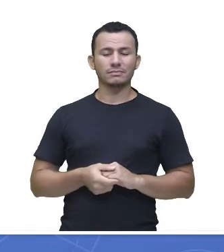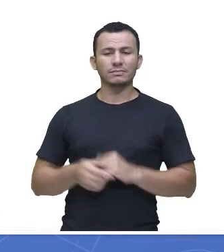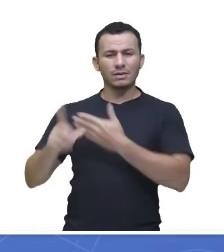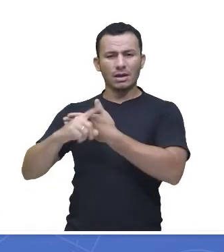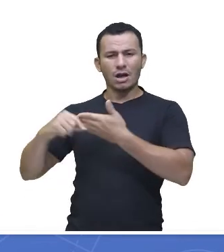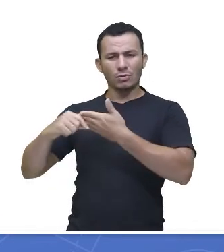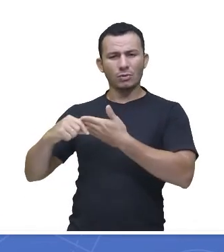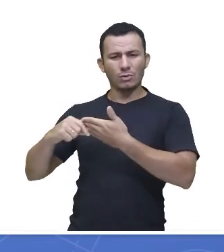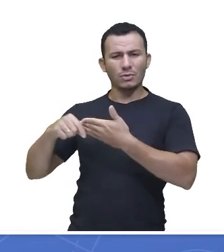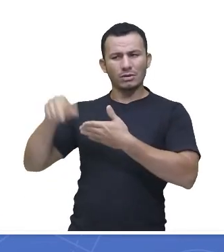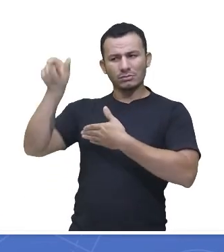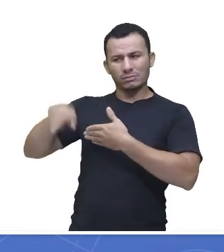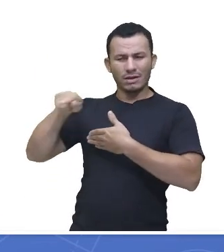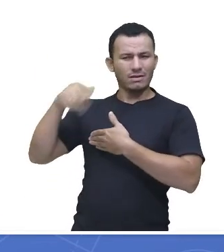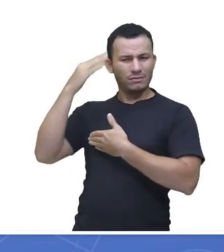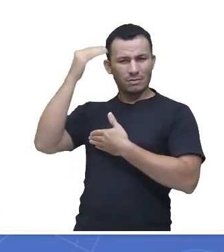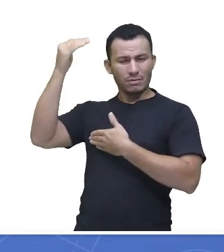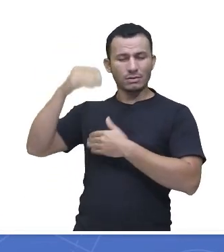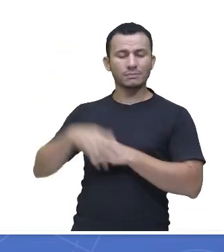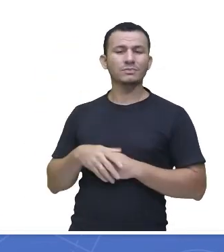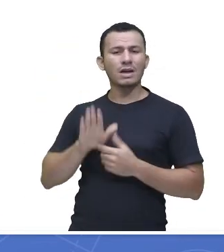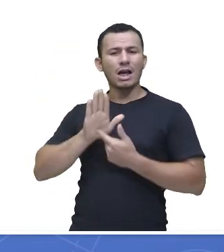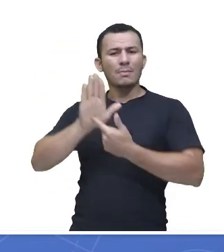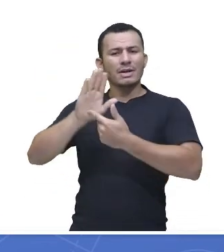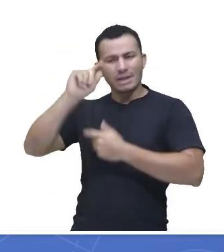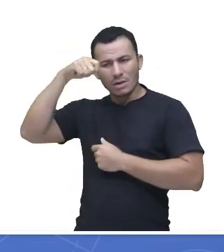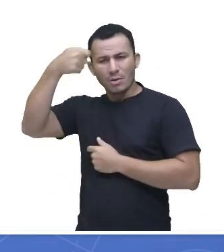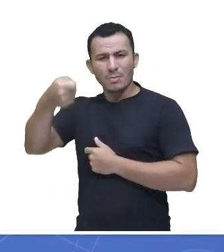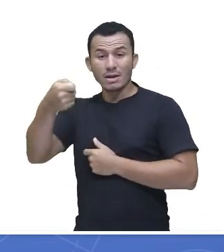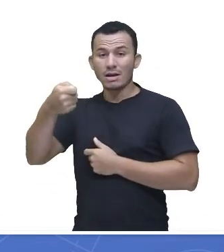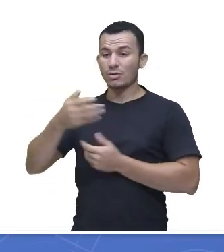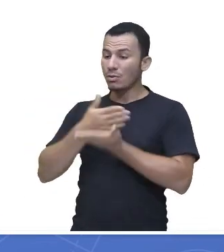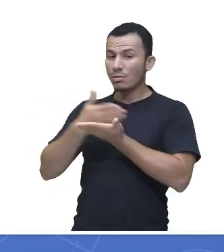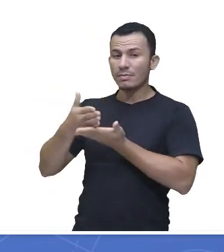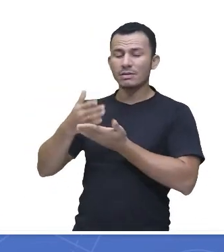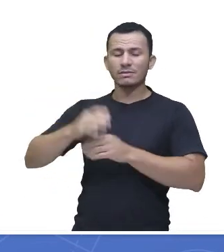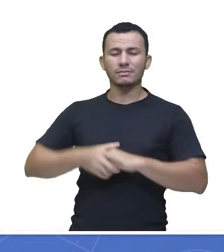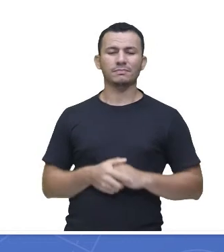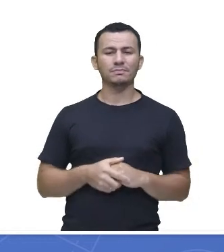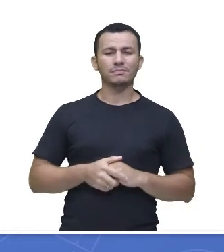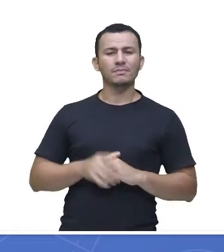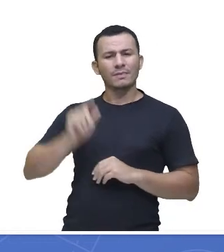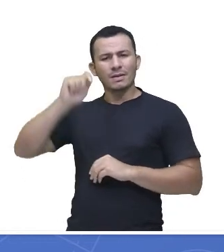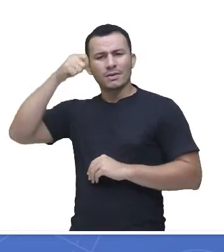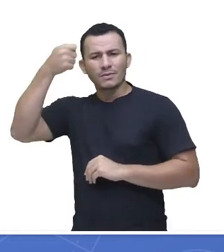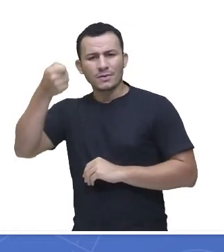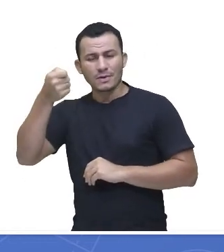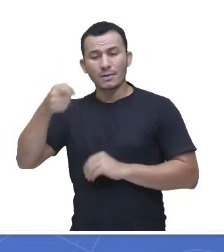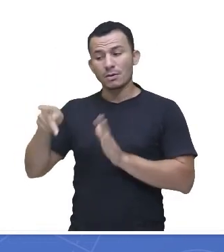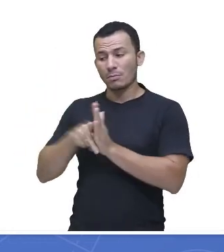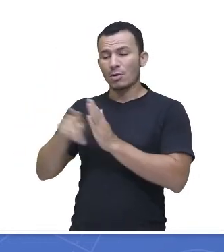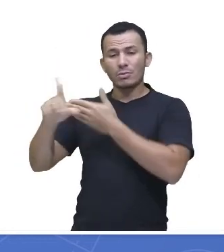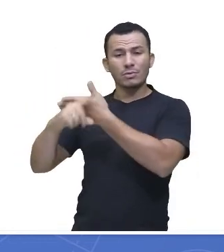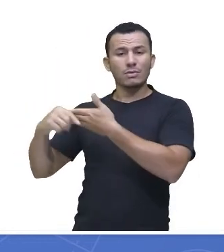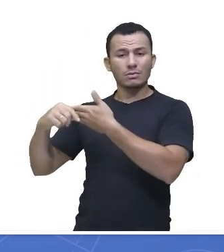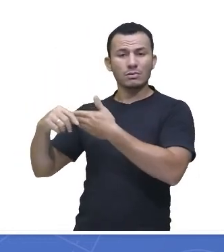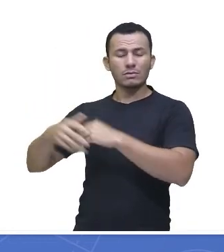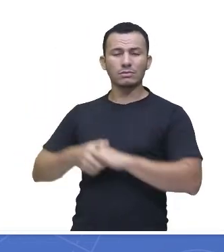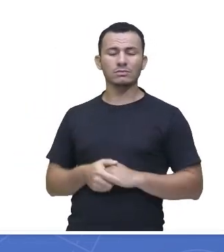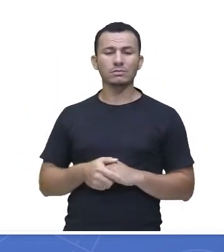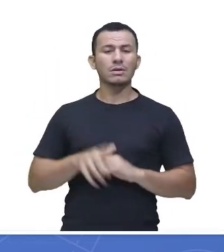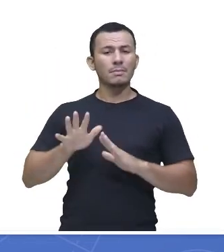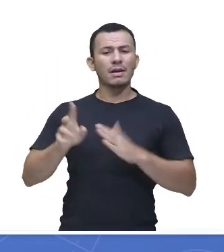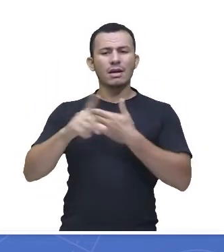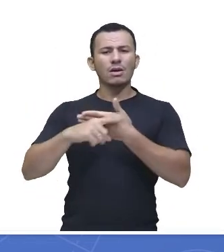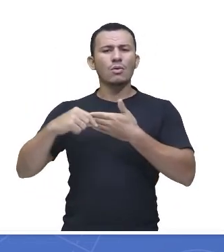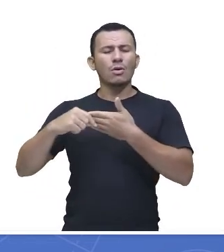Clarice Lispector, apresenta uma dedicatória assim iniciada, bem no início, dedicatória do autor. Só que, na verdade, o